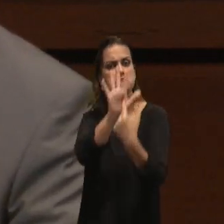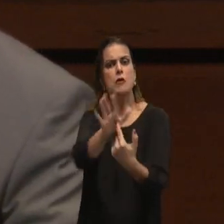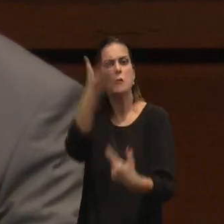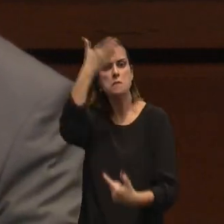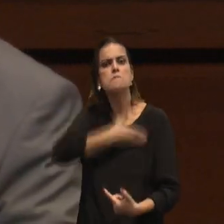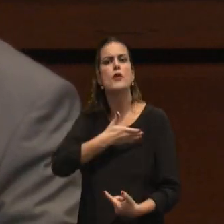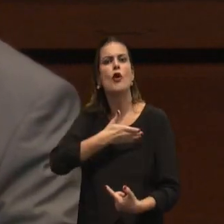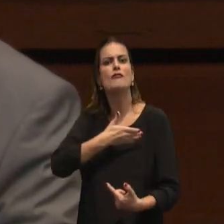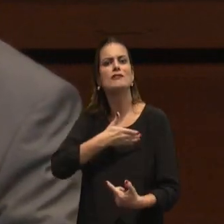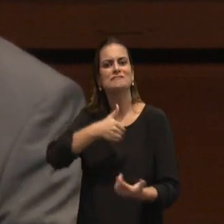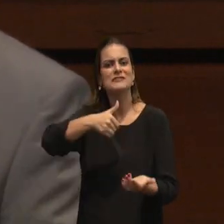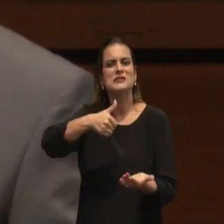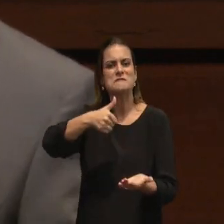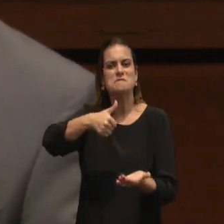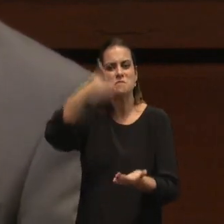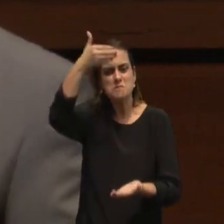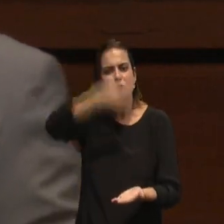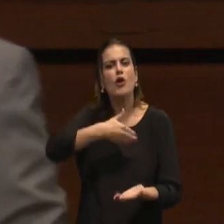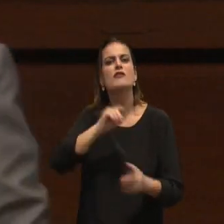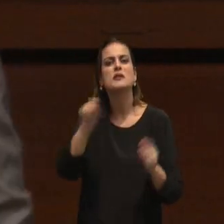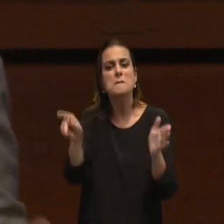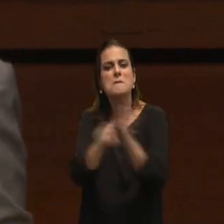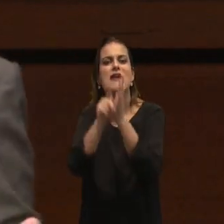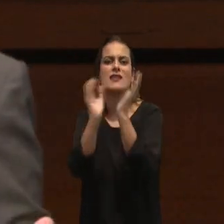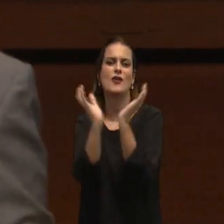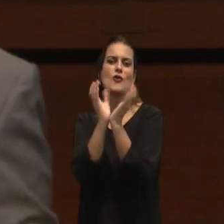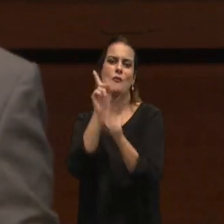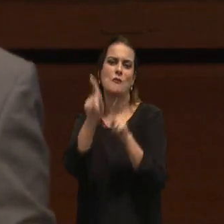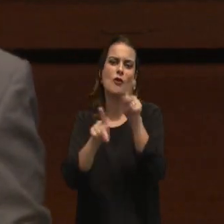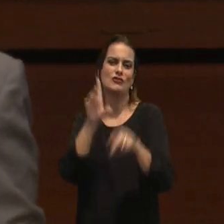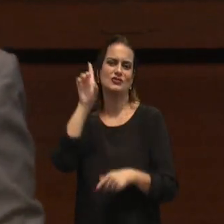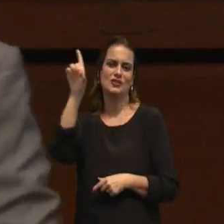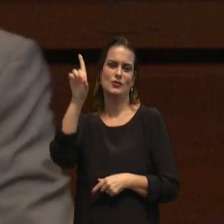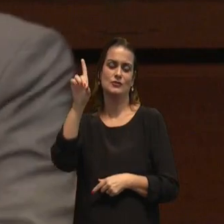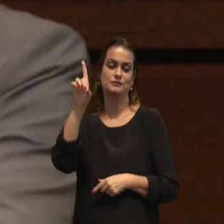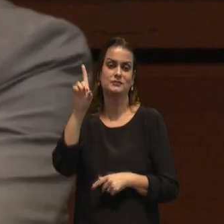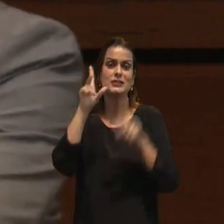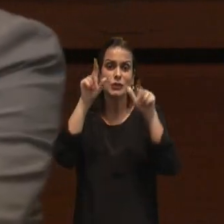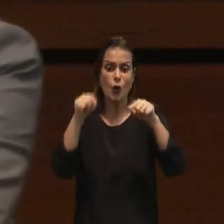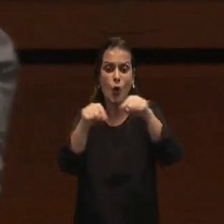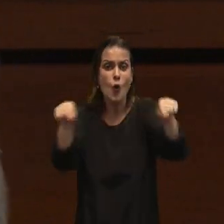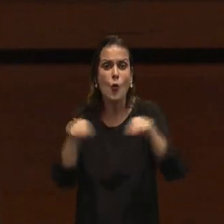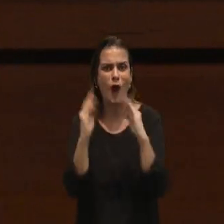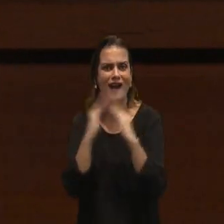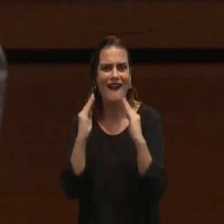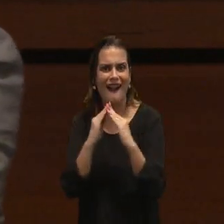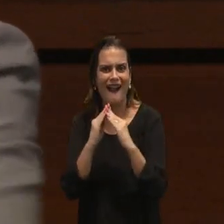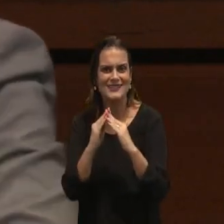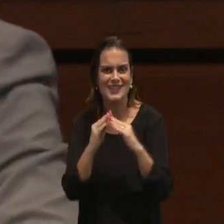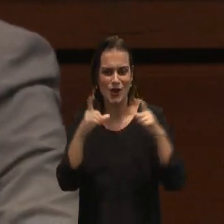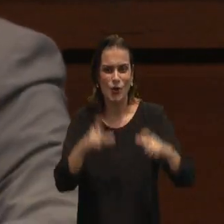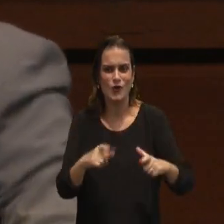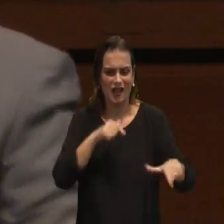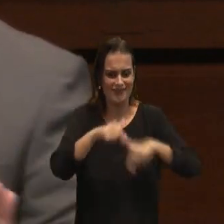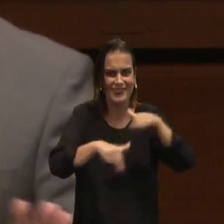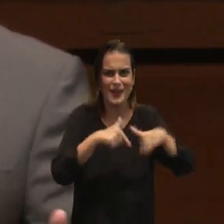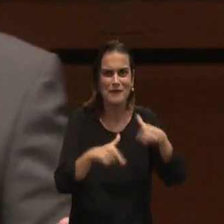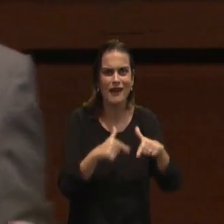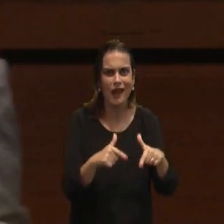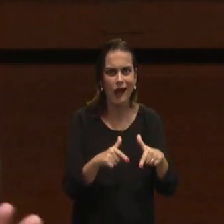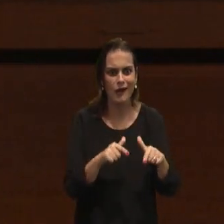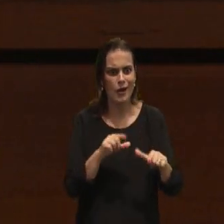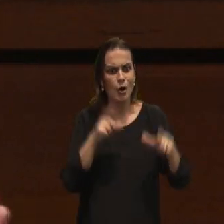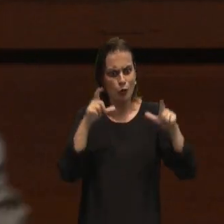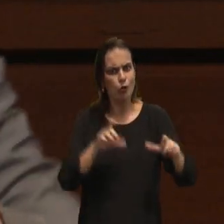identidade, deste comprometimento. Assim como nós temos o nosso quarto em casa, o nosso escritório, em que ele é sagrado. E algumas